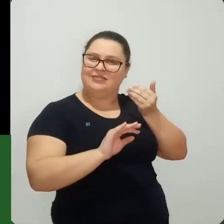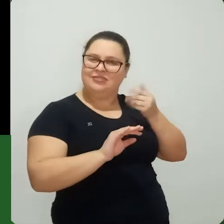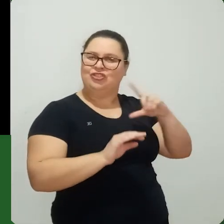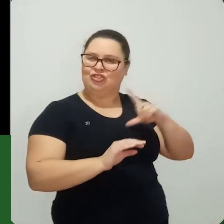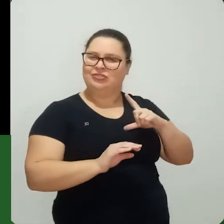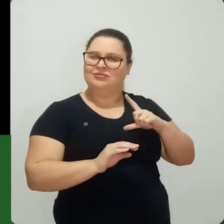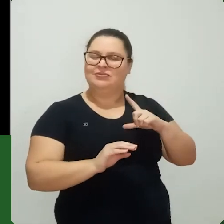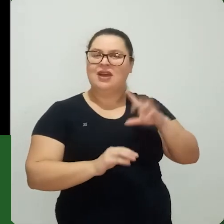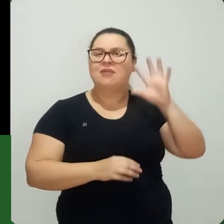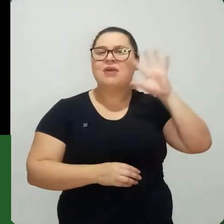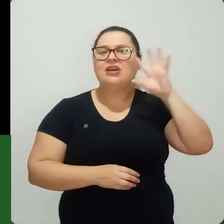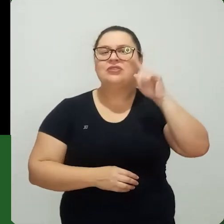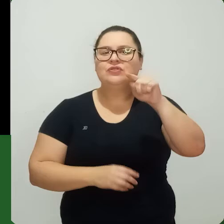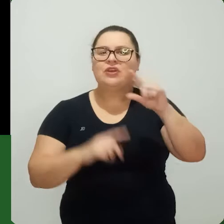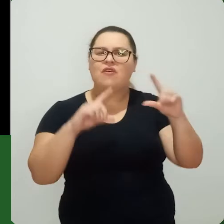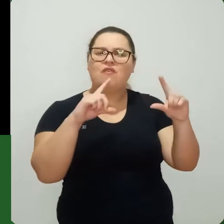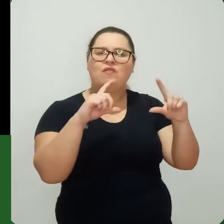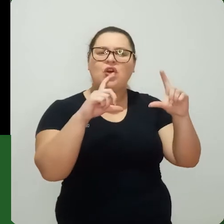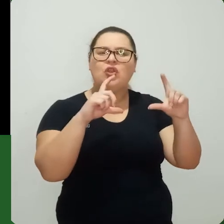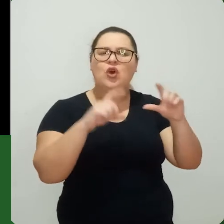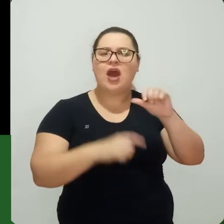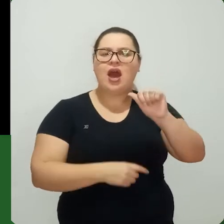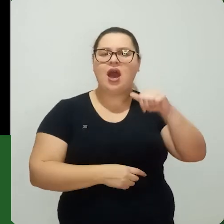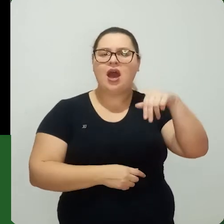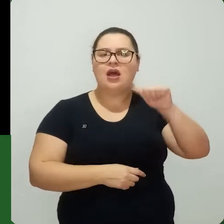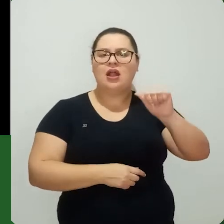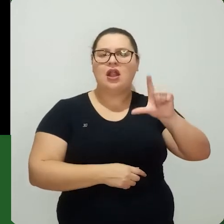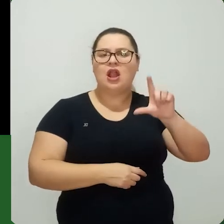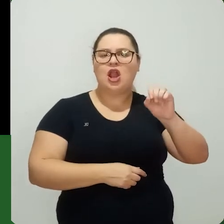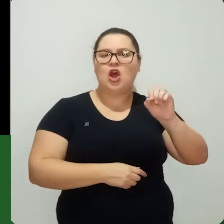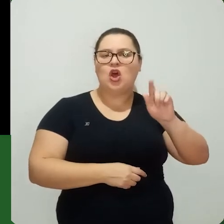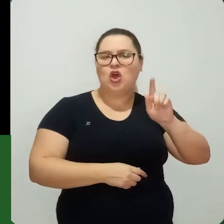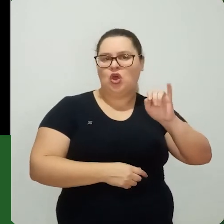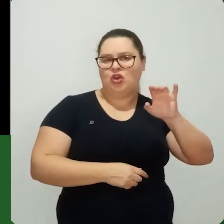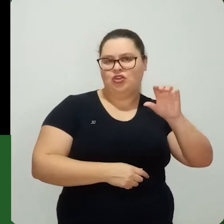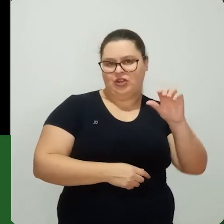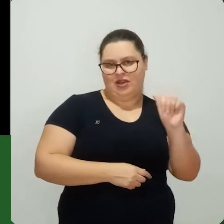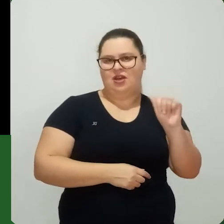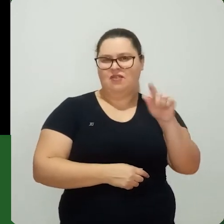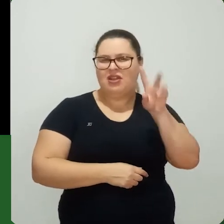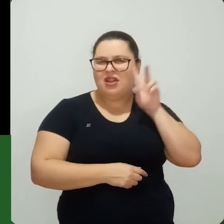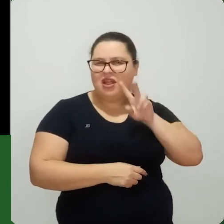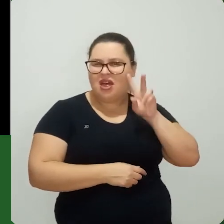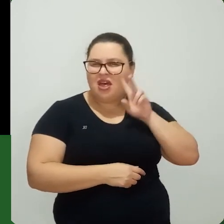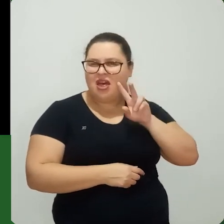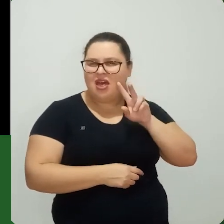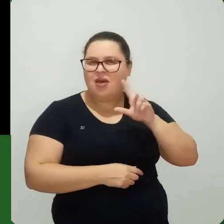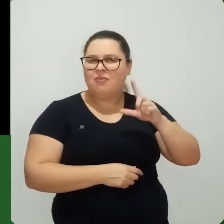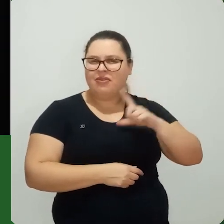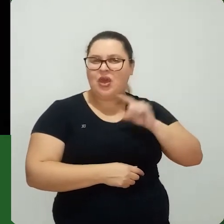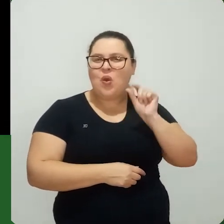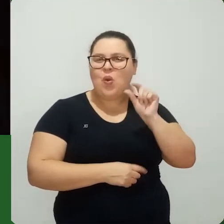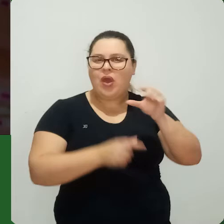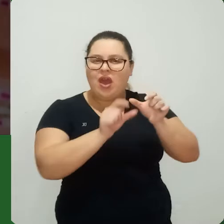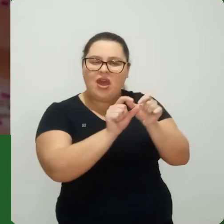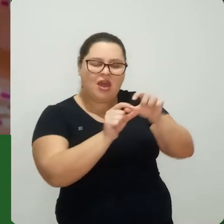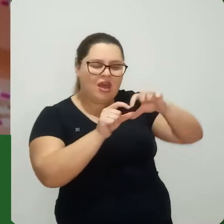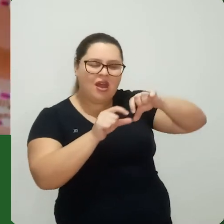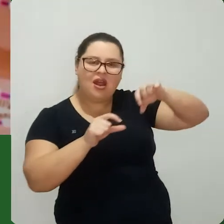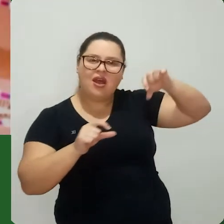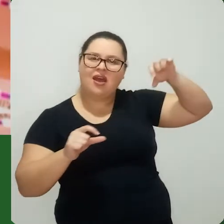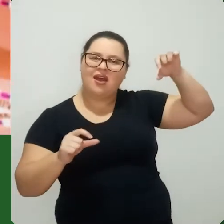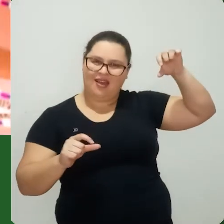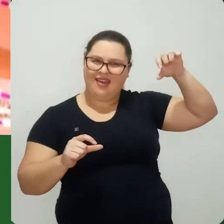em algum momento? Lembra pelo menos um pouquinho de como é que é o processo? A gente tem aquela tira de negativo, né? Então são vários quadros, cada quadro uma